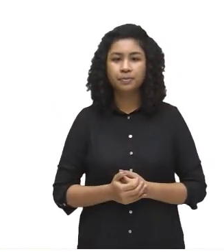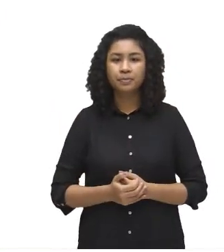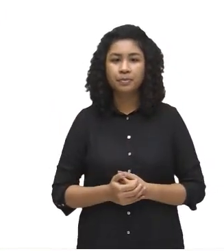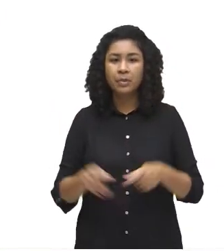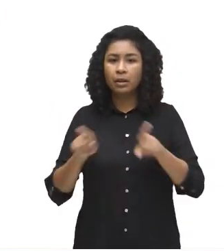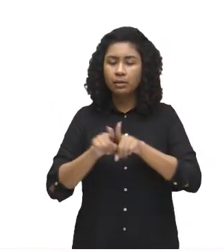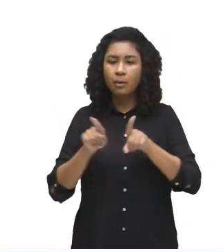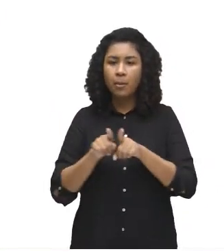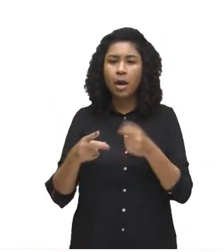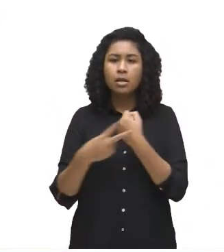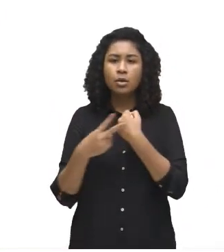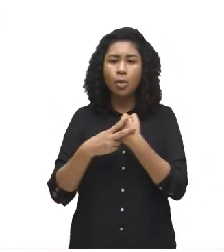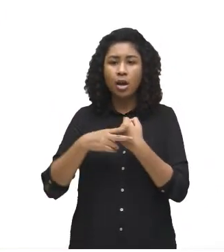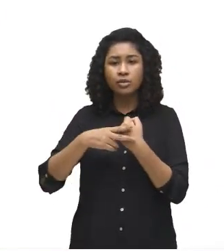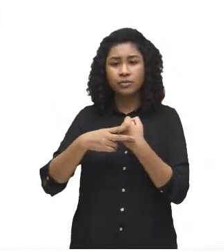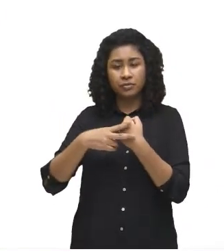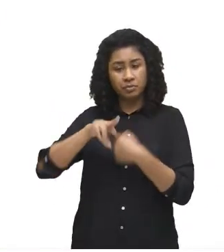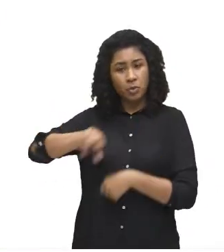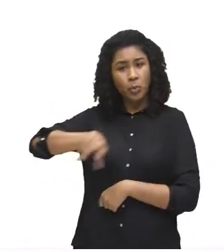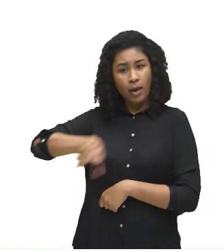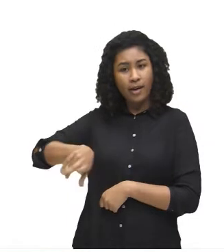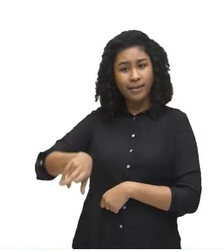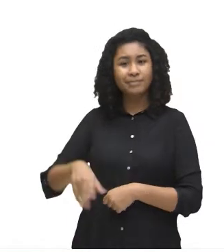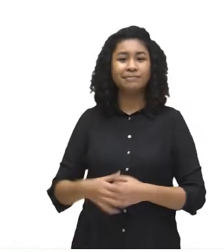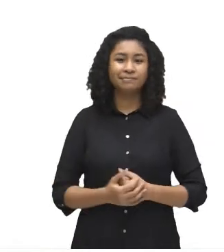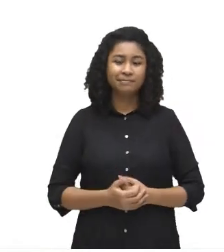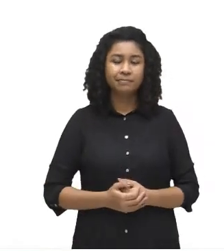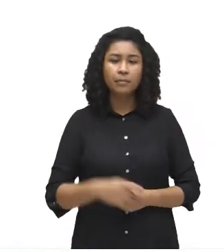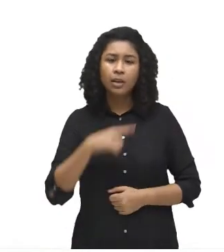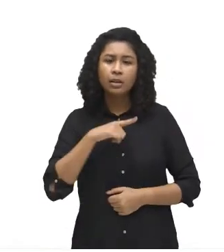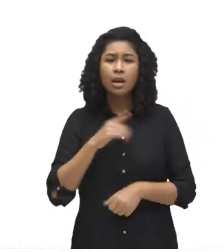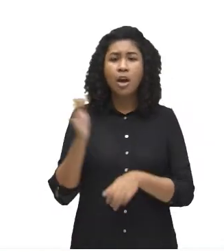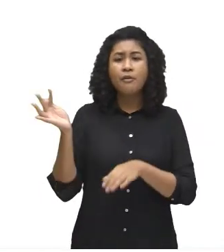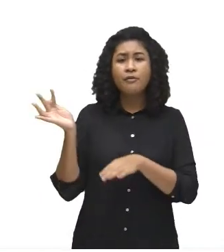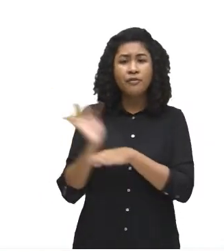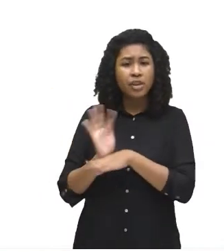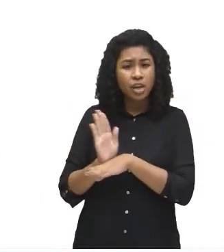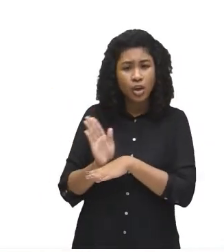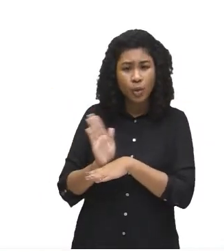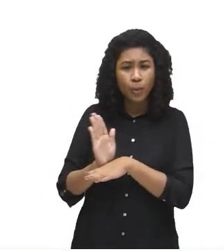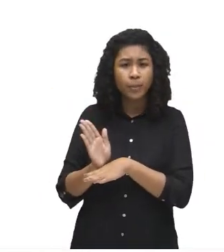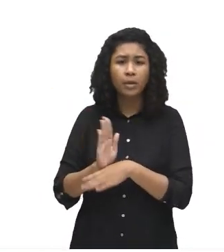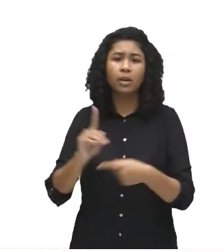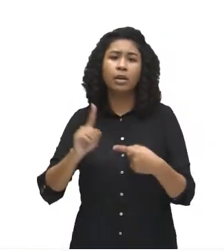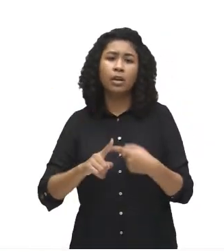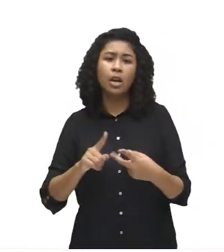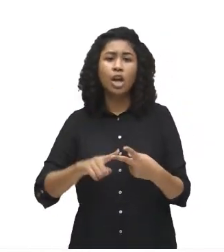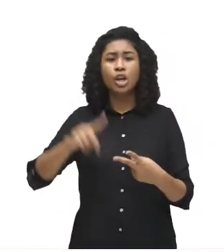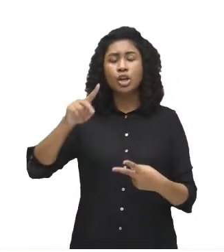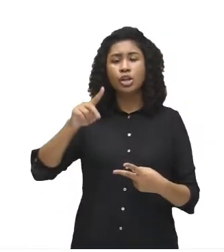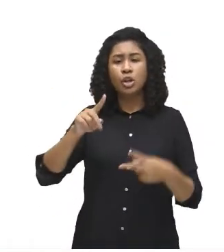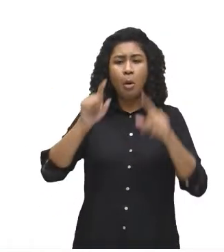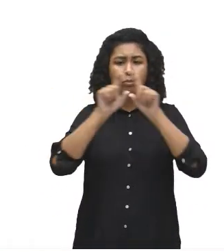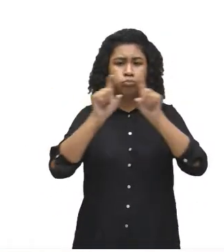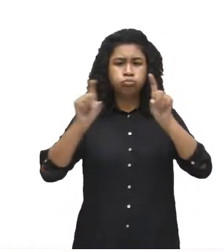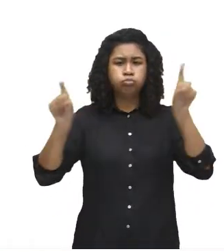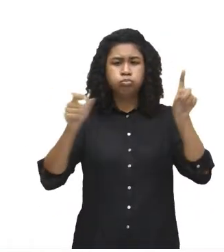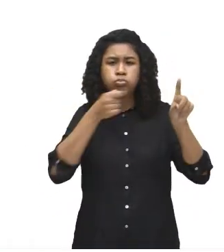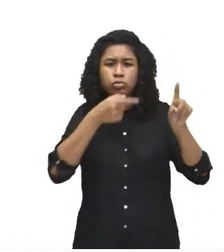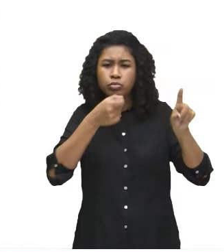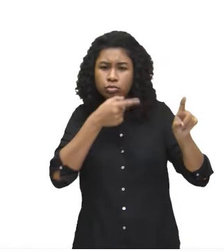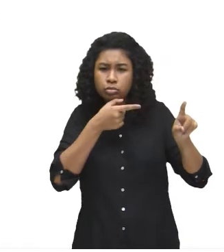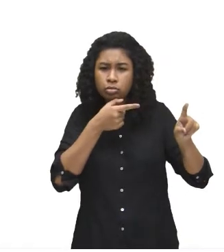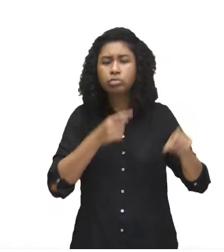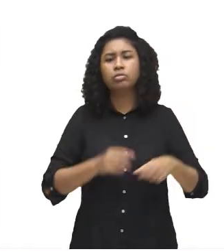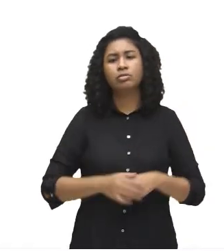por exemplo, nós encontramos em filmes, em histórias em quadrinhos, em charges, olha aqui, ó. E também utilizamos